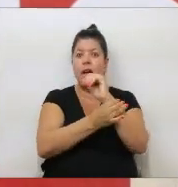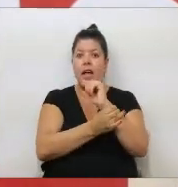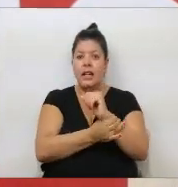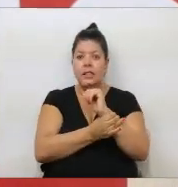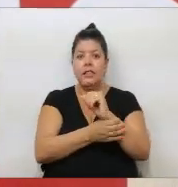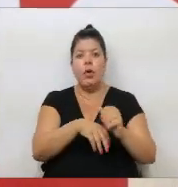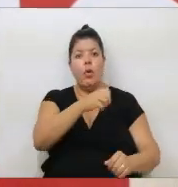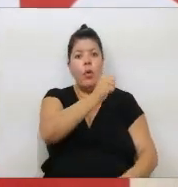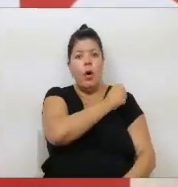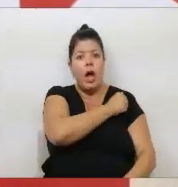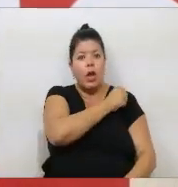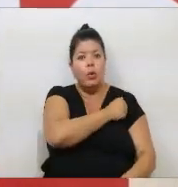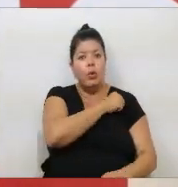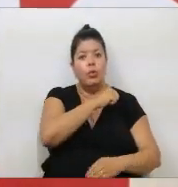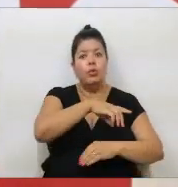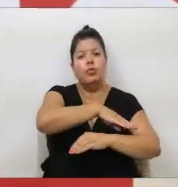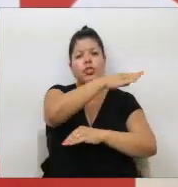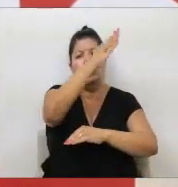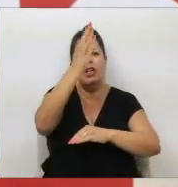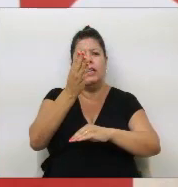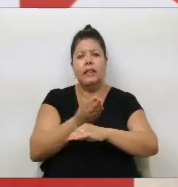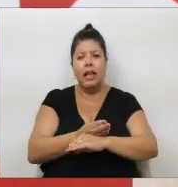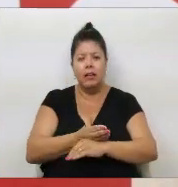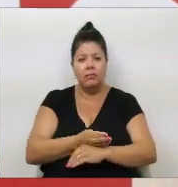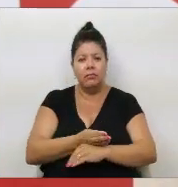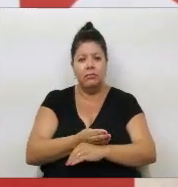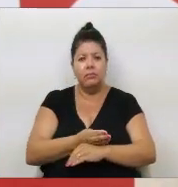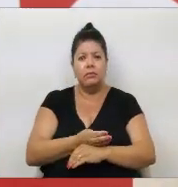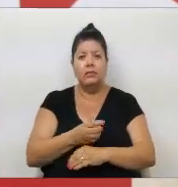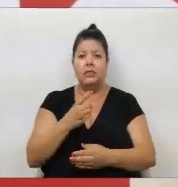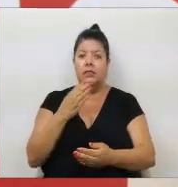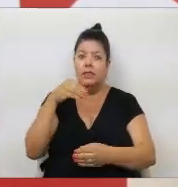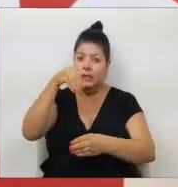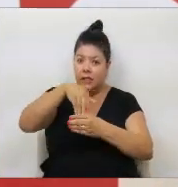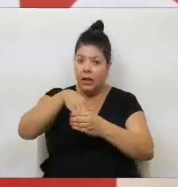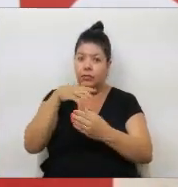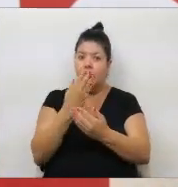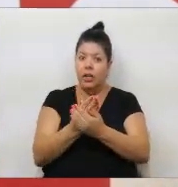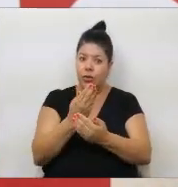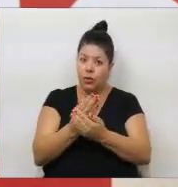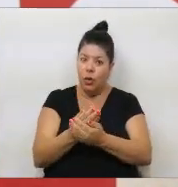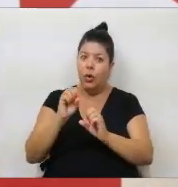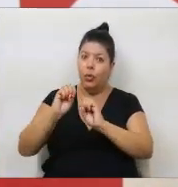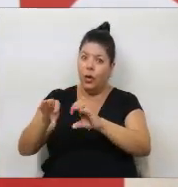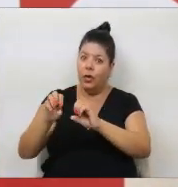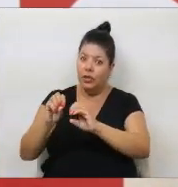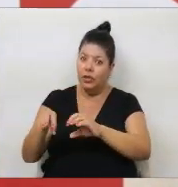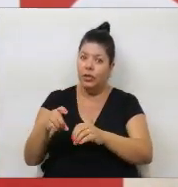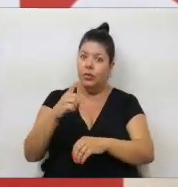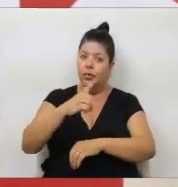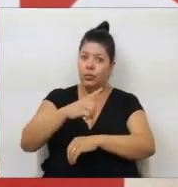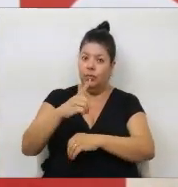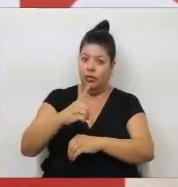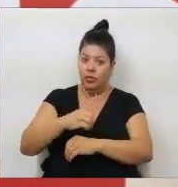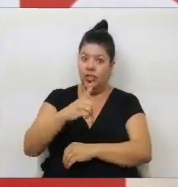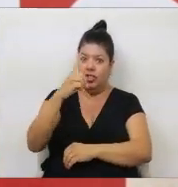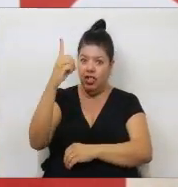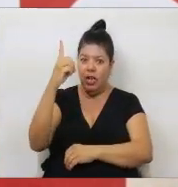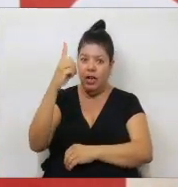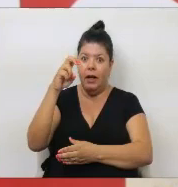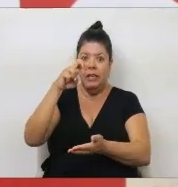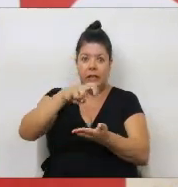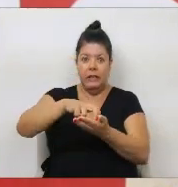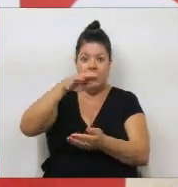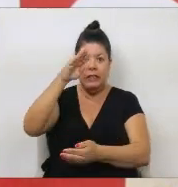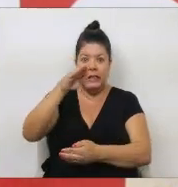o aluno o dia inteiro na escola, certo? Portanto, o ensino integral é uma meta nossa também, porque nós podemos